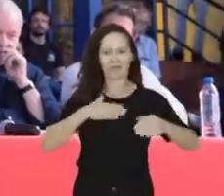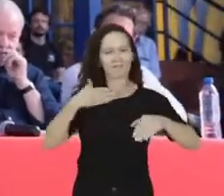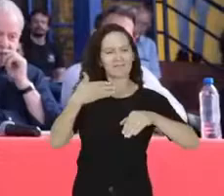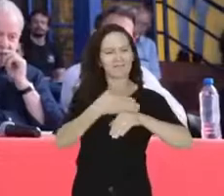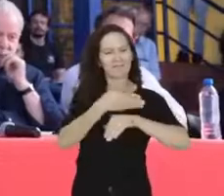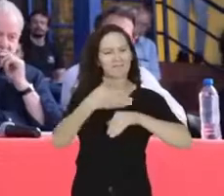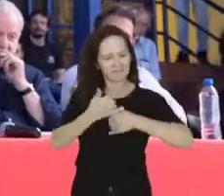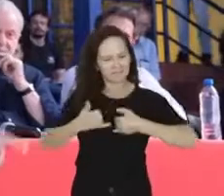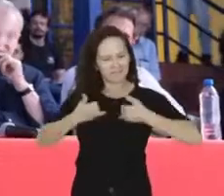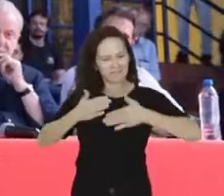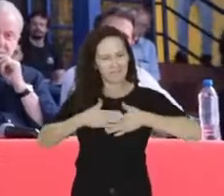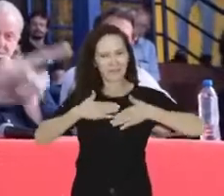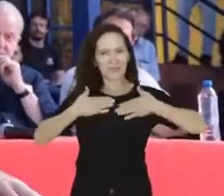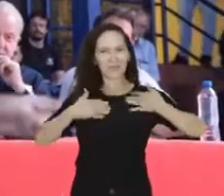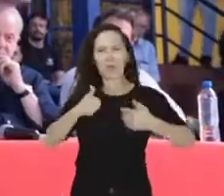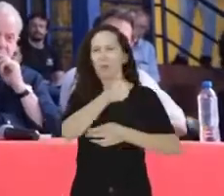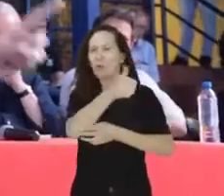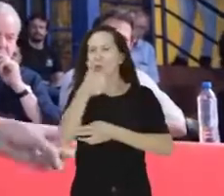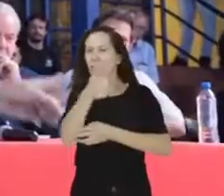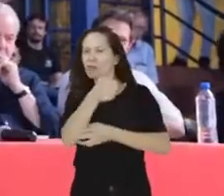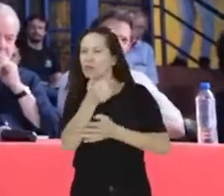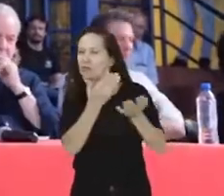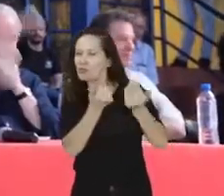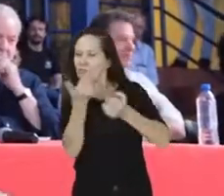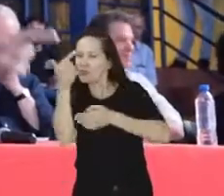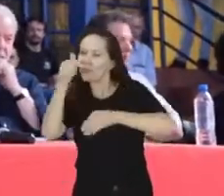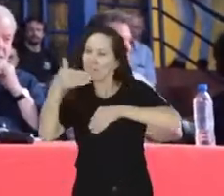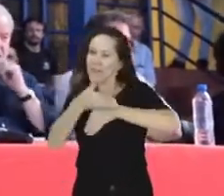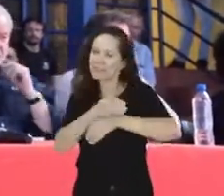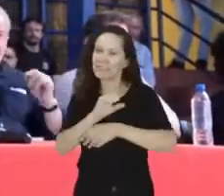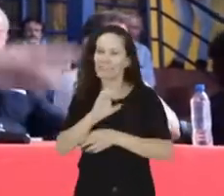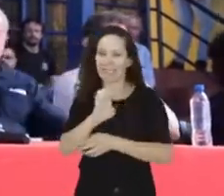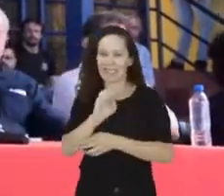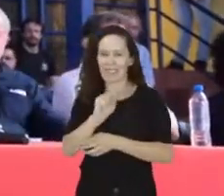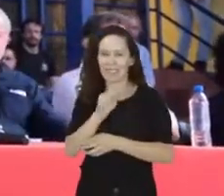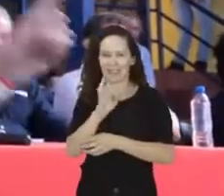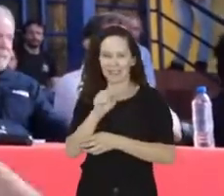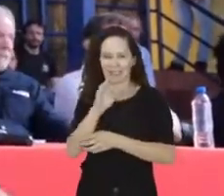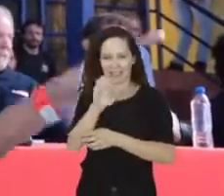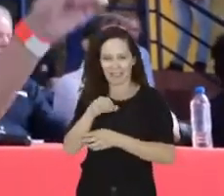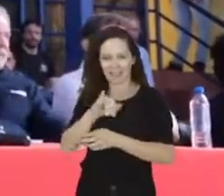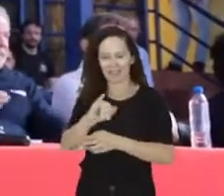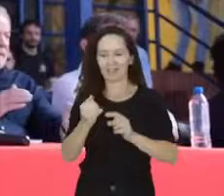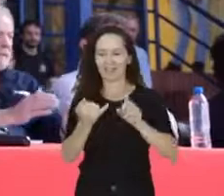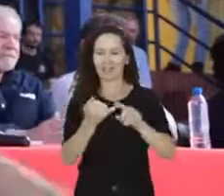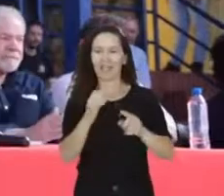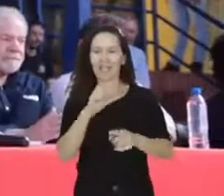11 jovens. Stephanie, Dinha, Letícia, Raíssa, Clara,